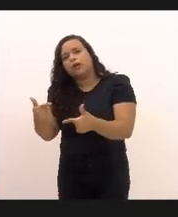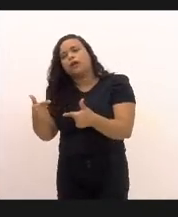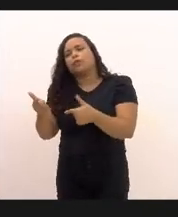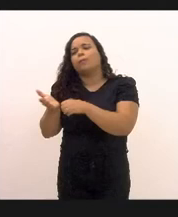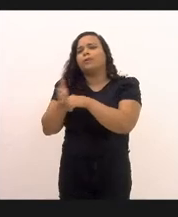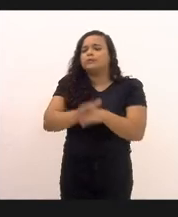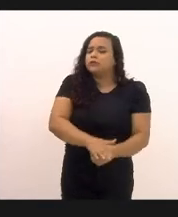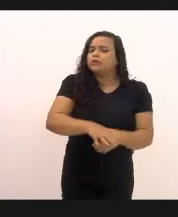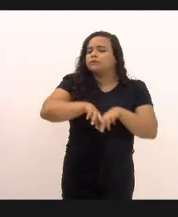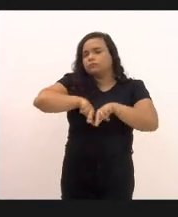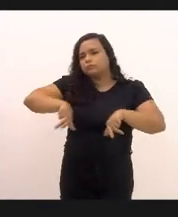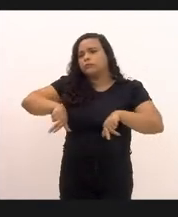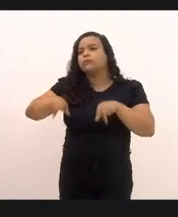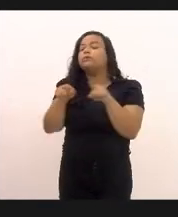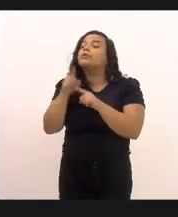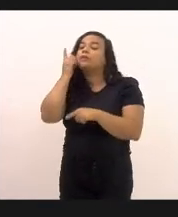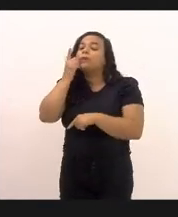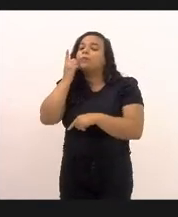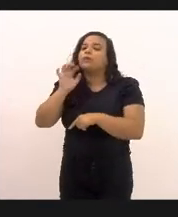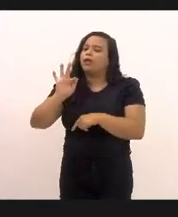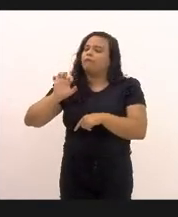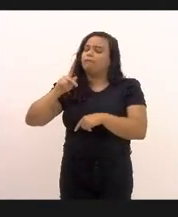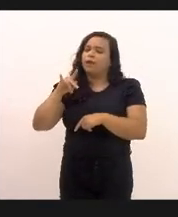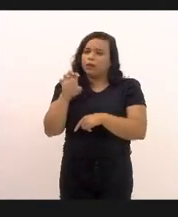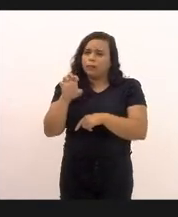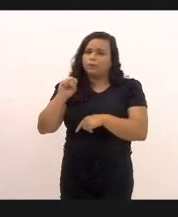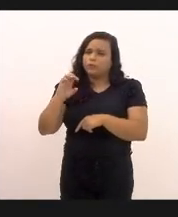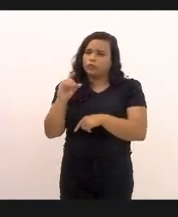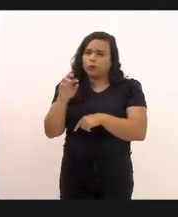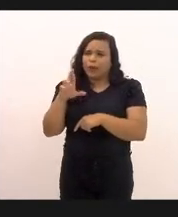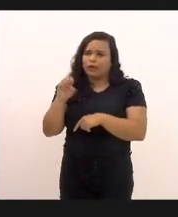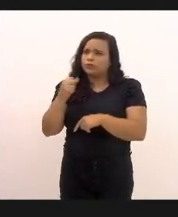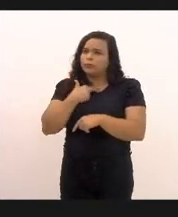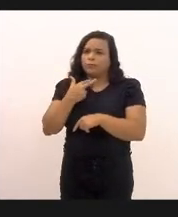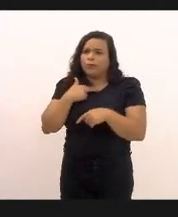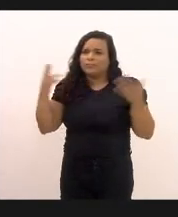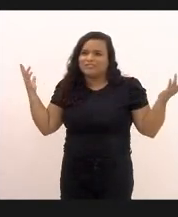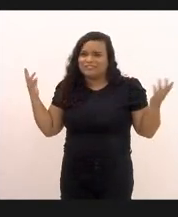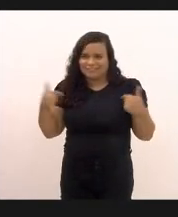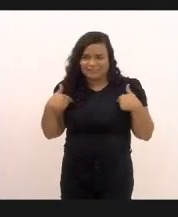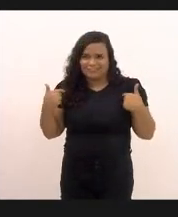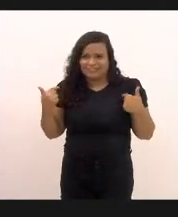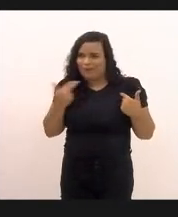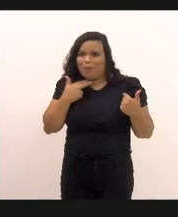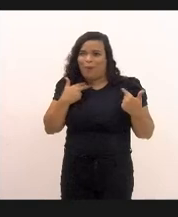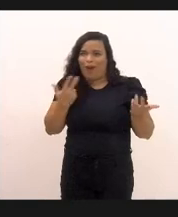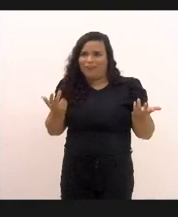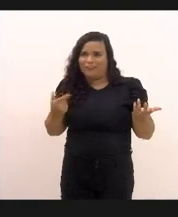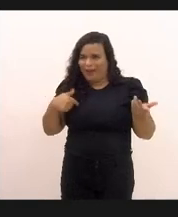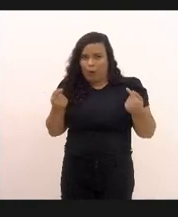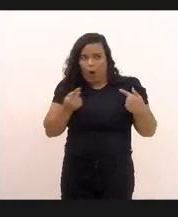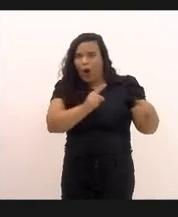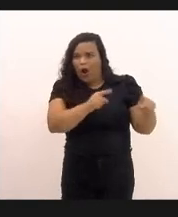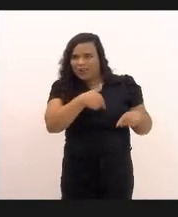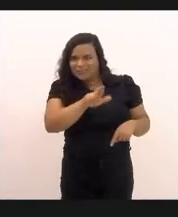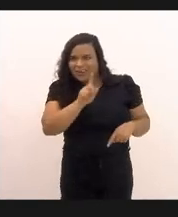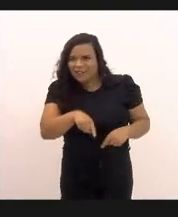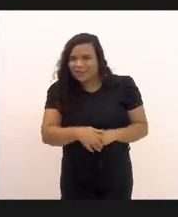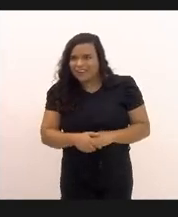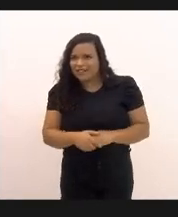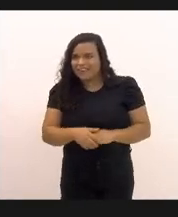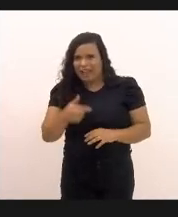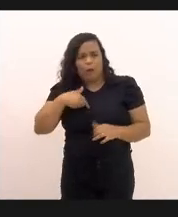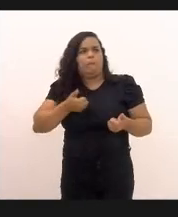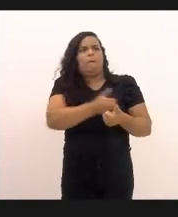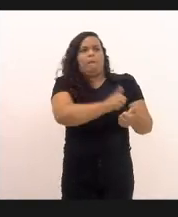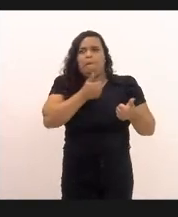o deputado Felipe Soares aqui não pode, está agindo de intolerância, está sendo